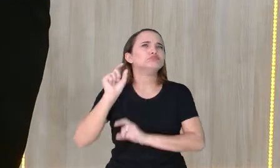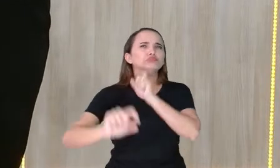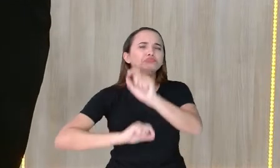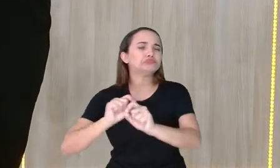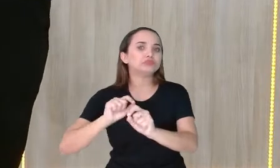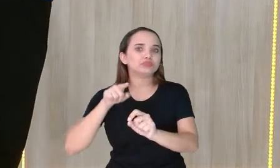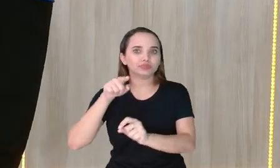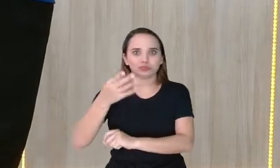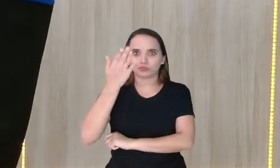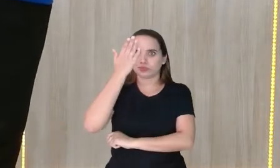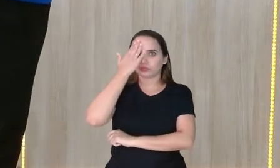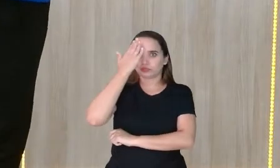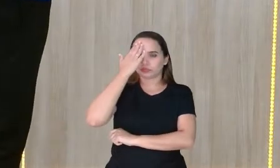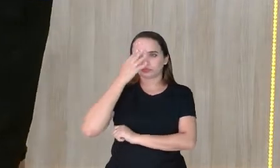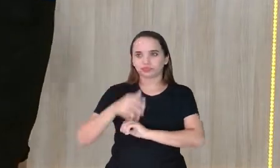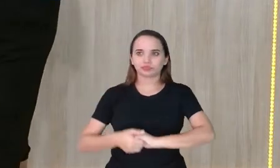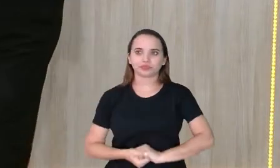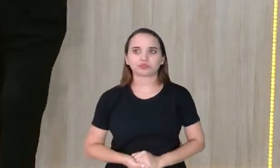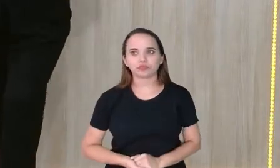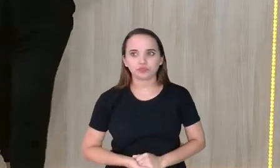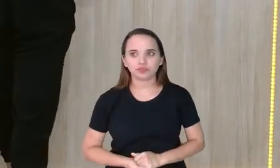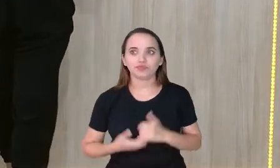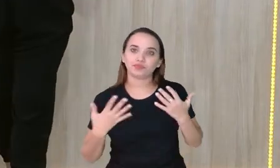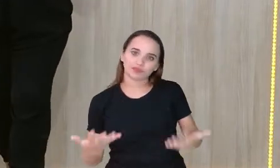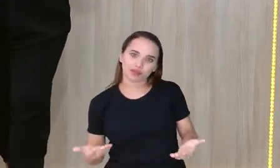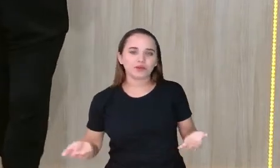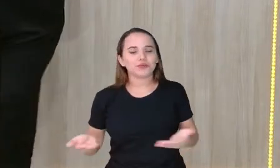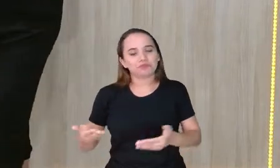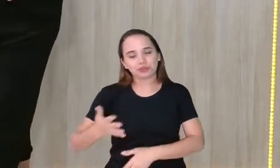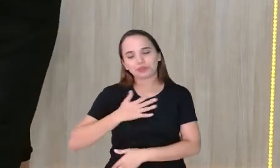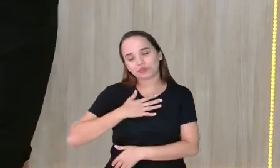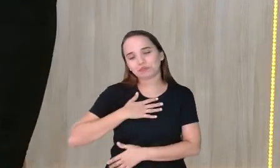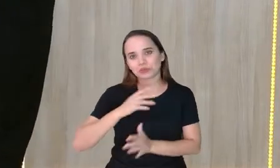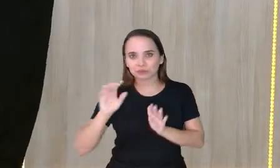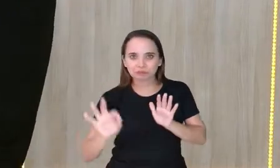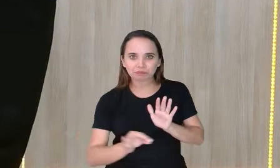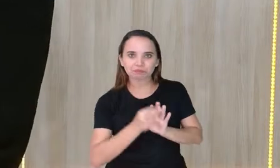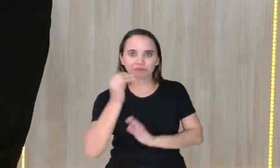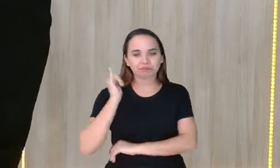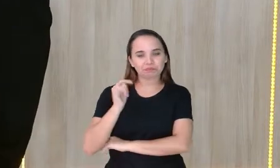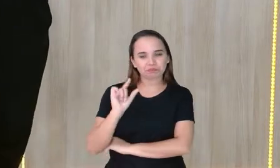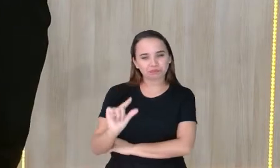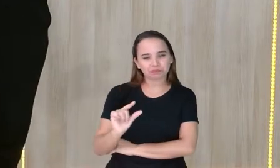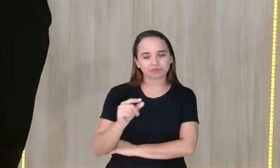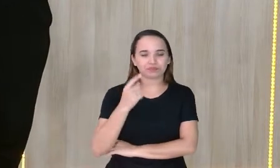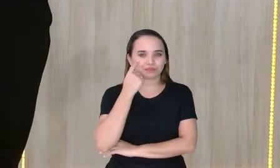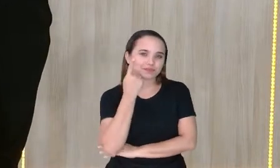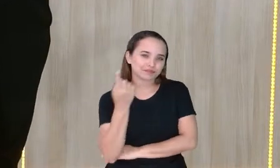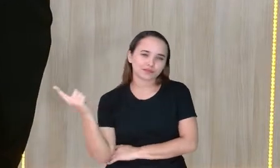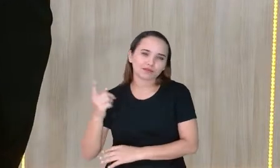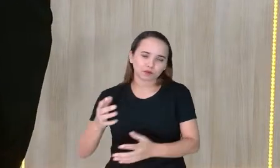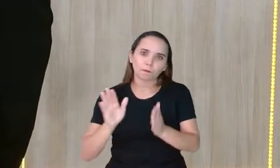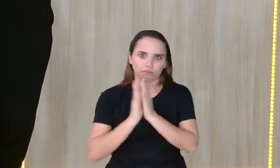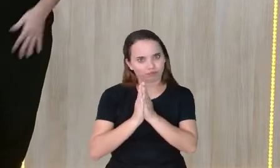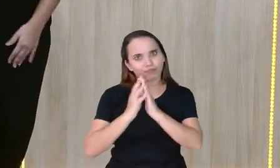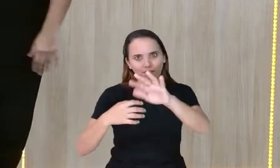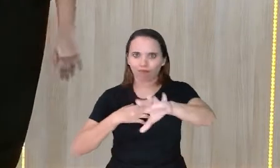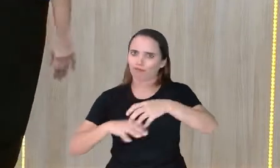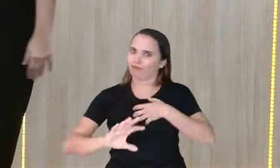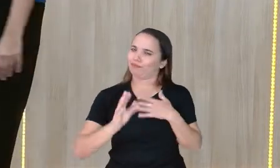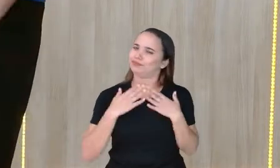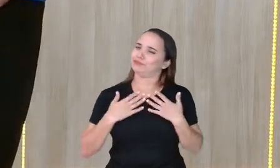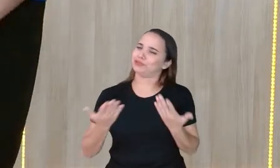sugerido, tá? Então, aqui eu trouxe um dos meus mini-contos, tá? Sejam empáticos com a professora.